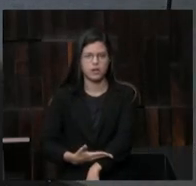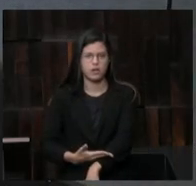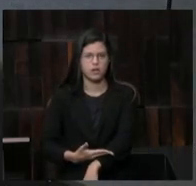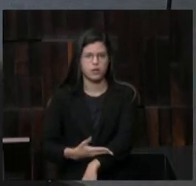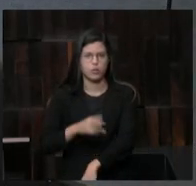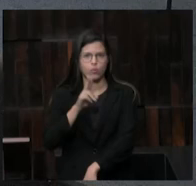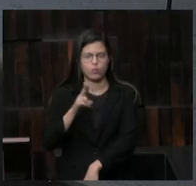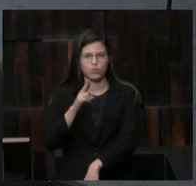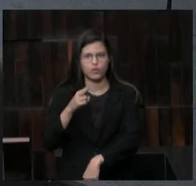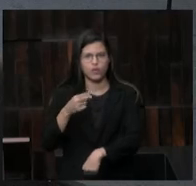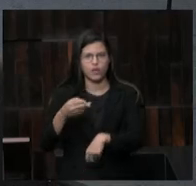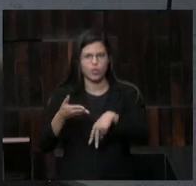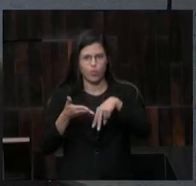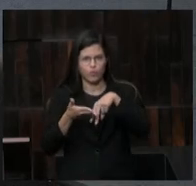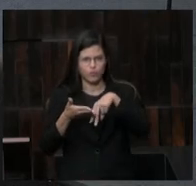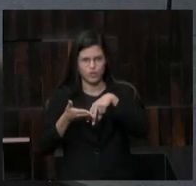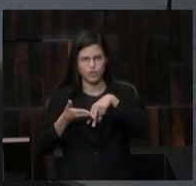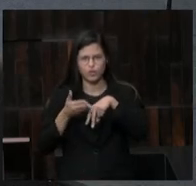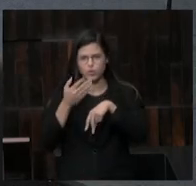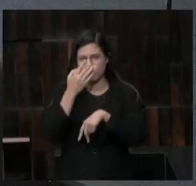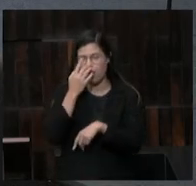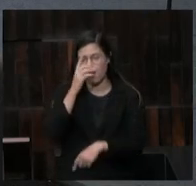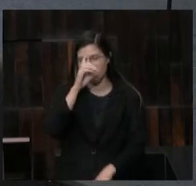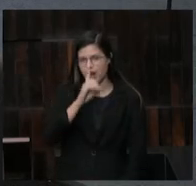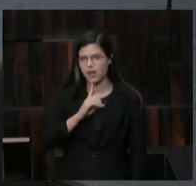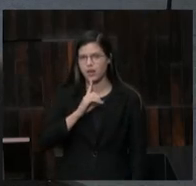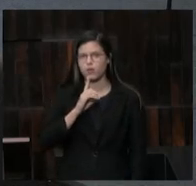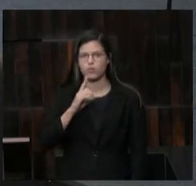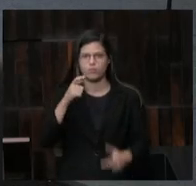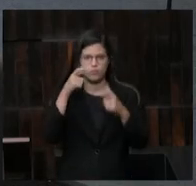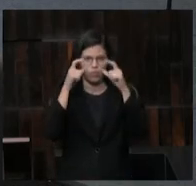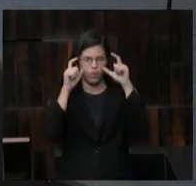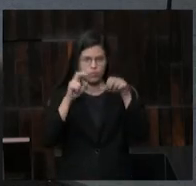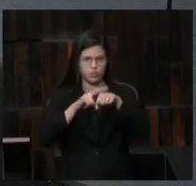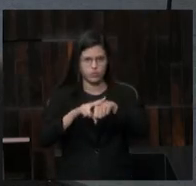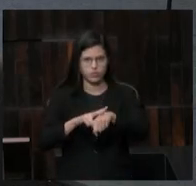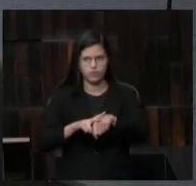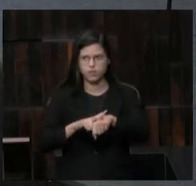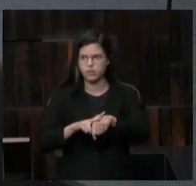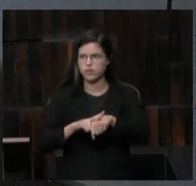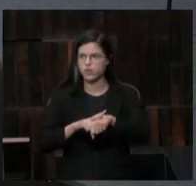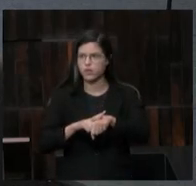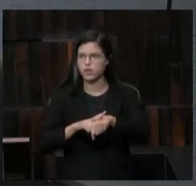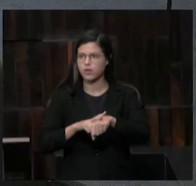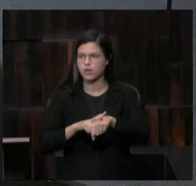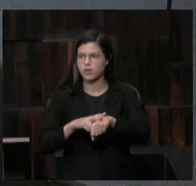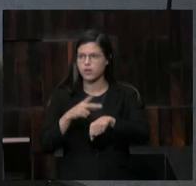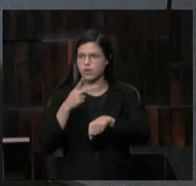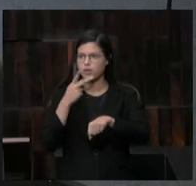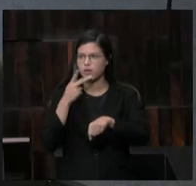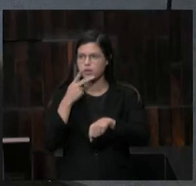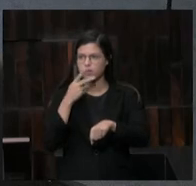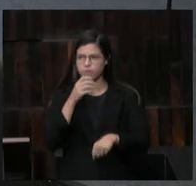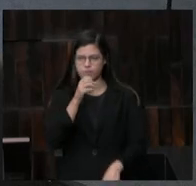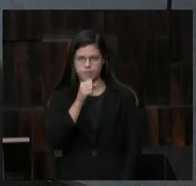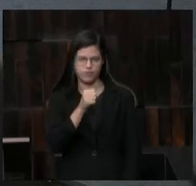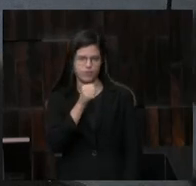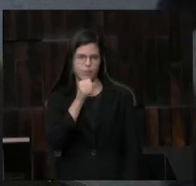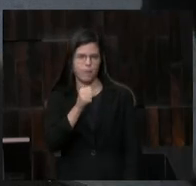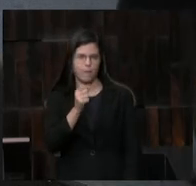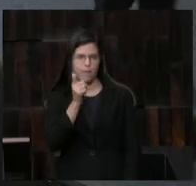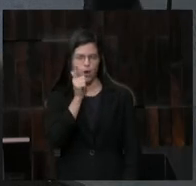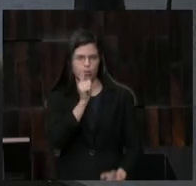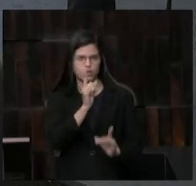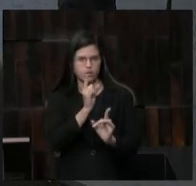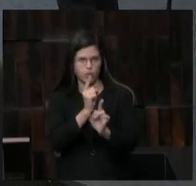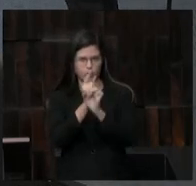vestido amarelo, um óculos verde. Estou falando fora do microfone para que possam me localizar.